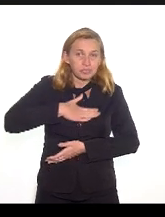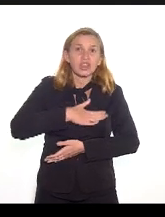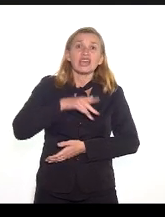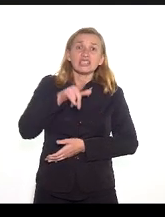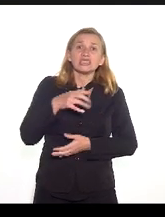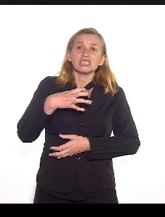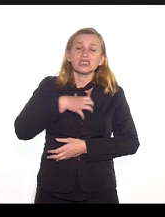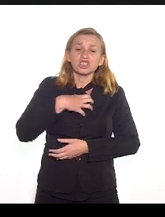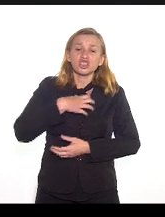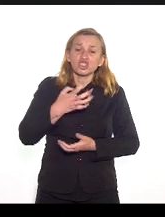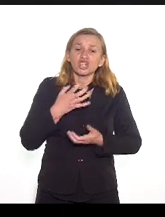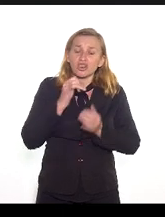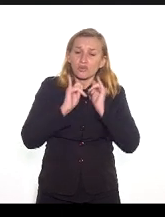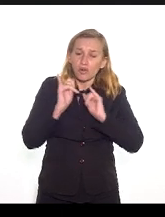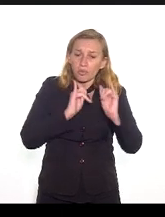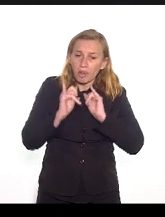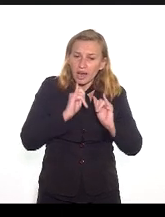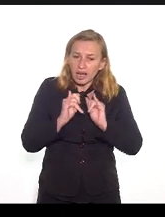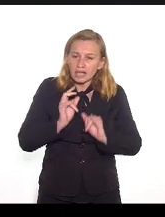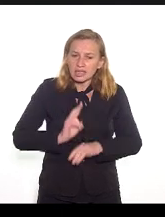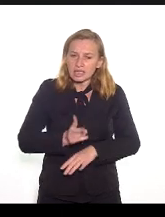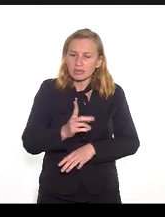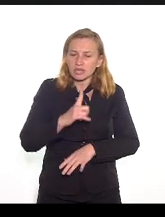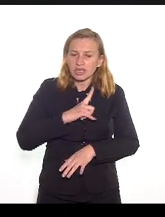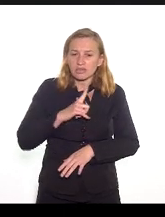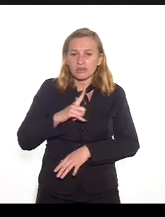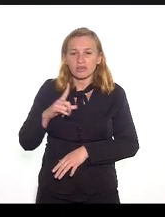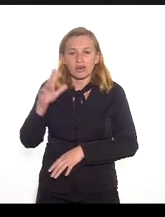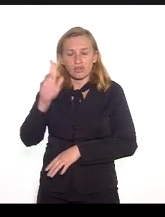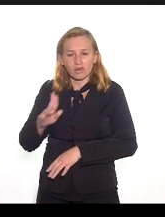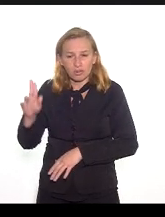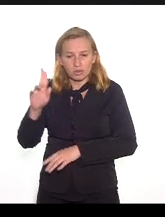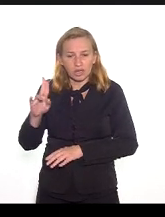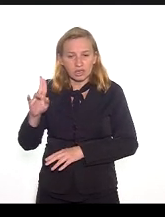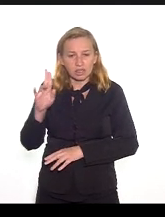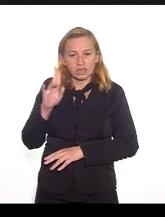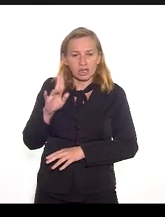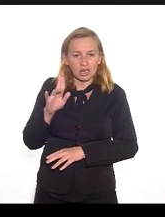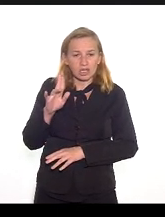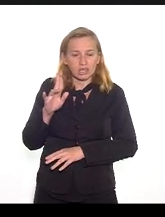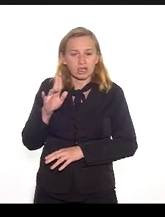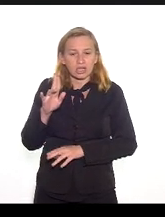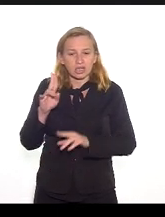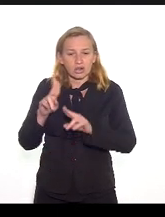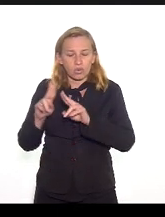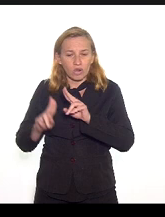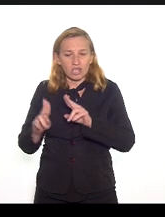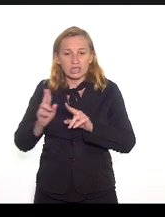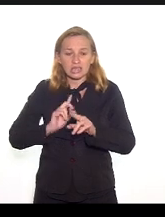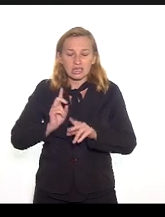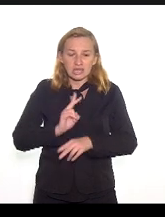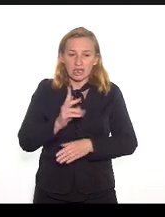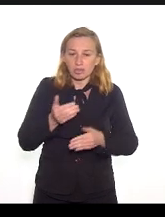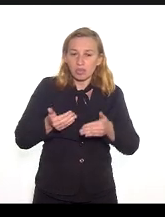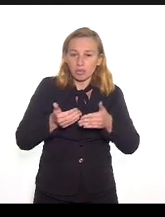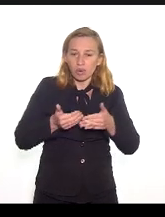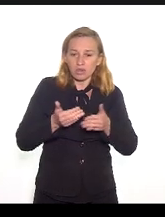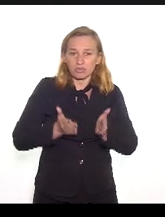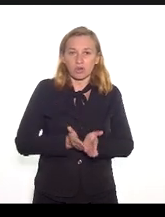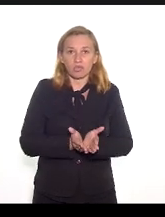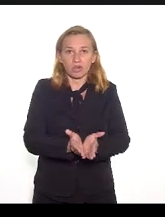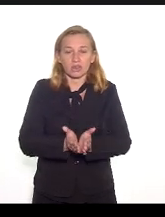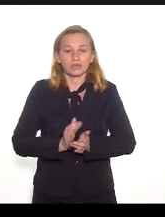sentido até informar, né, que a gente sempre teve a Faculdade de Oceanografia da UERJ, ela sempre teve uma relação muito próxima à Marinha do Brasil,